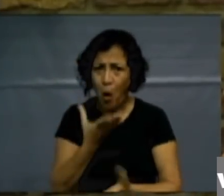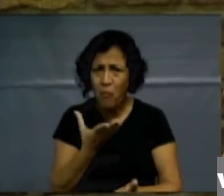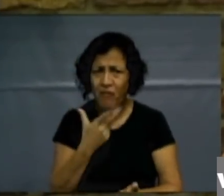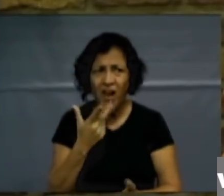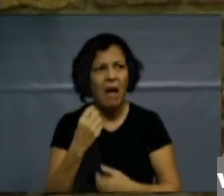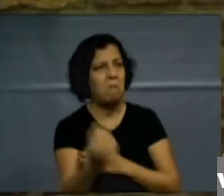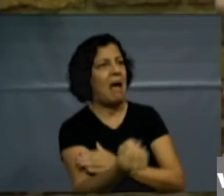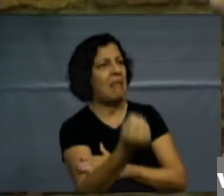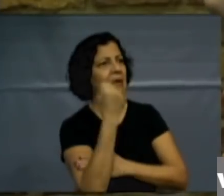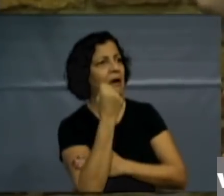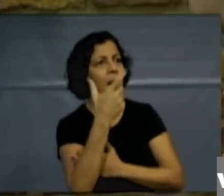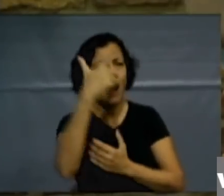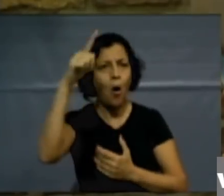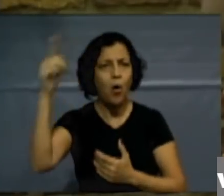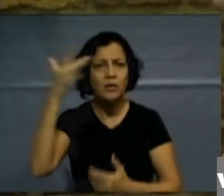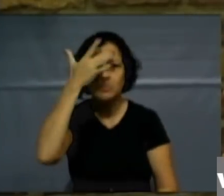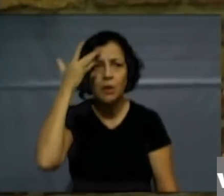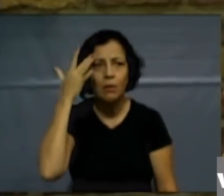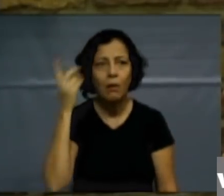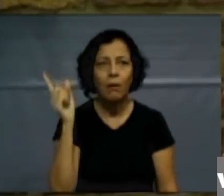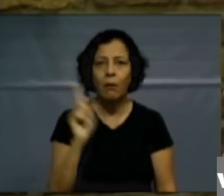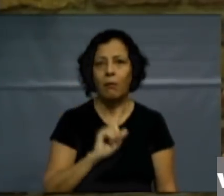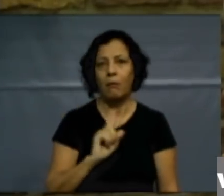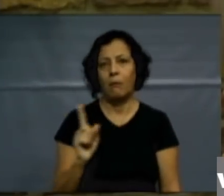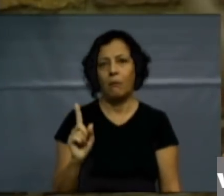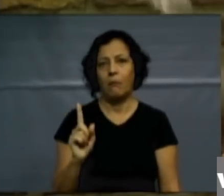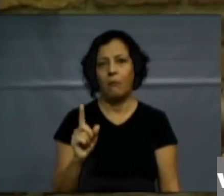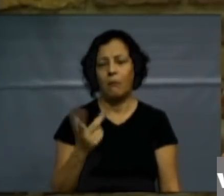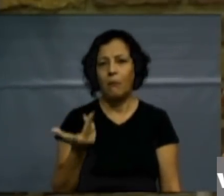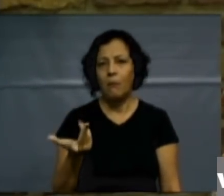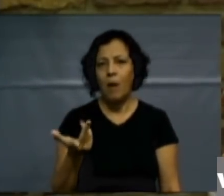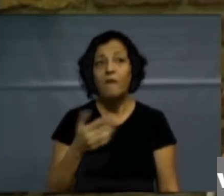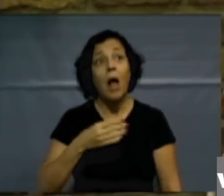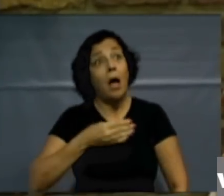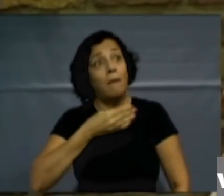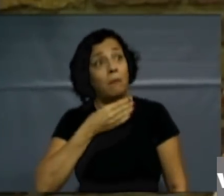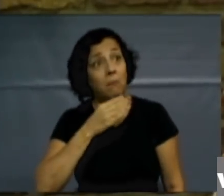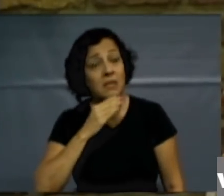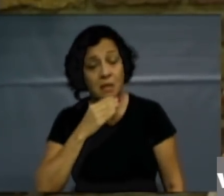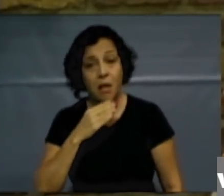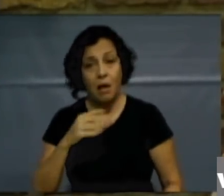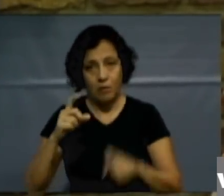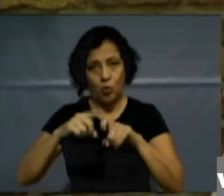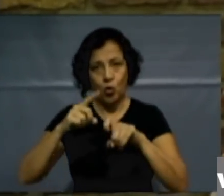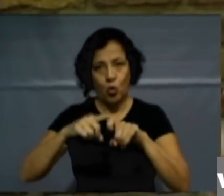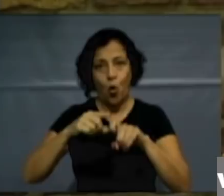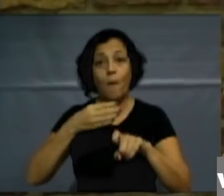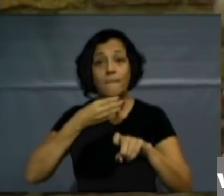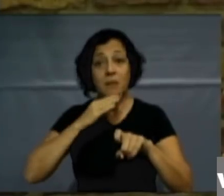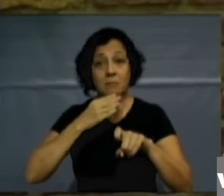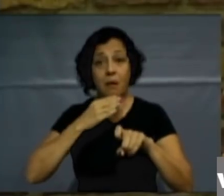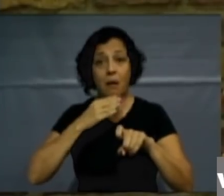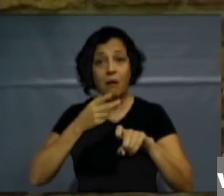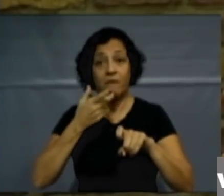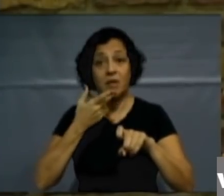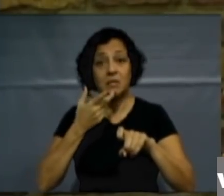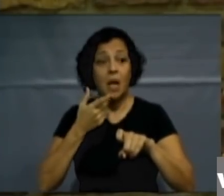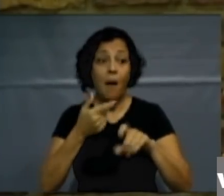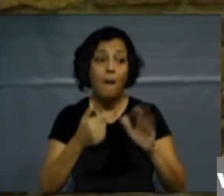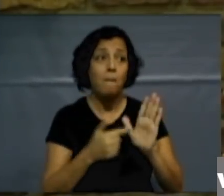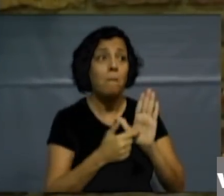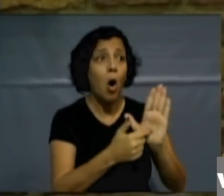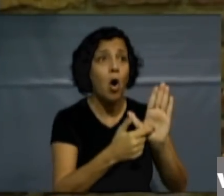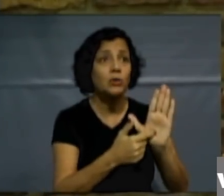Como costuma asseverar doutor Bezerra de Menezes, isso. Ok, doutor Bezerra costuma asseverar, aonde? Em qual